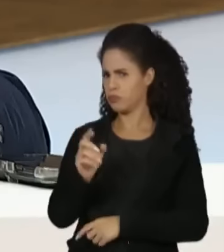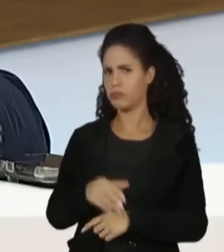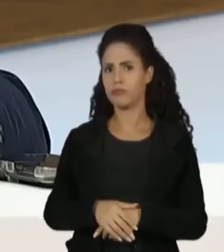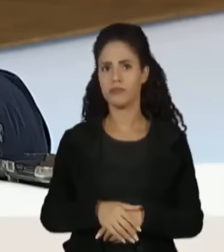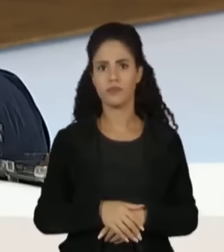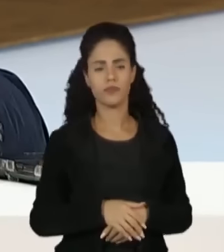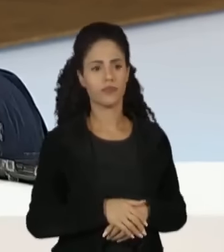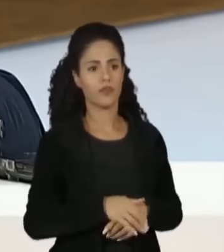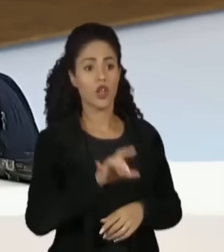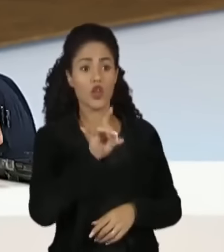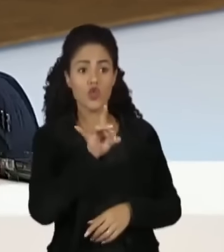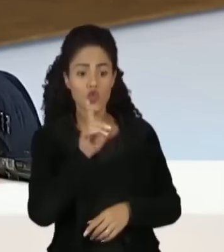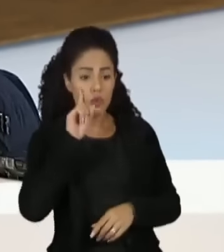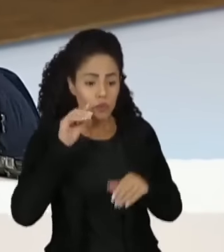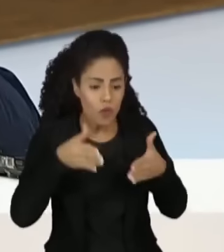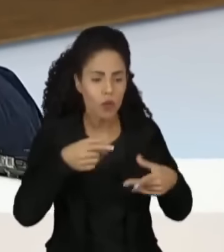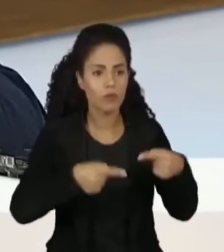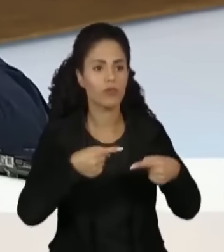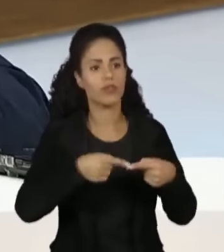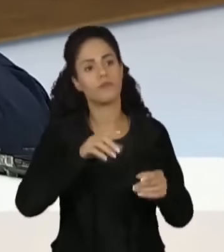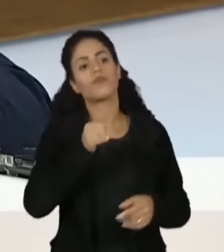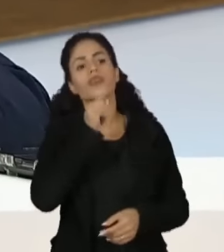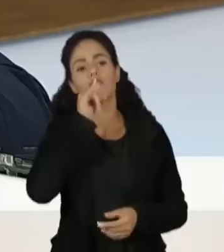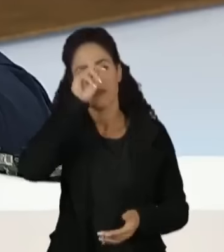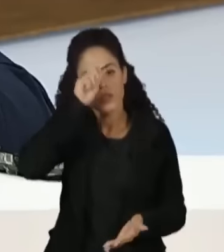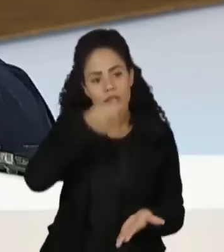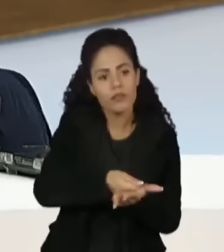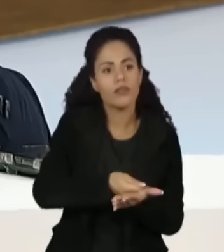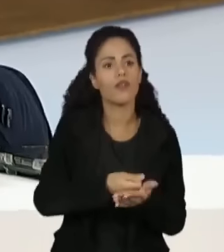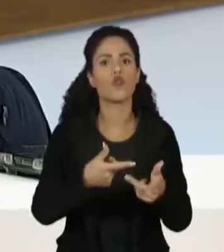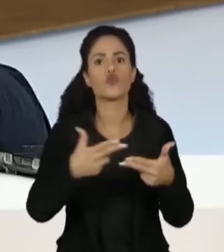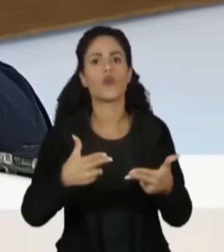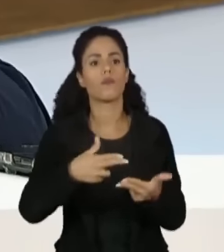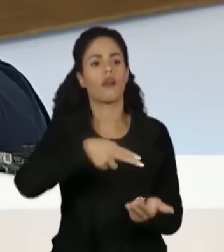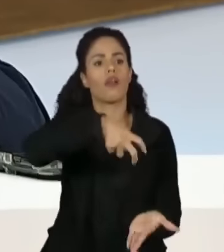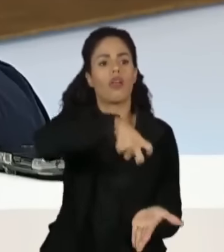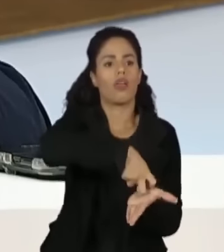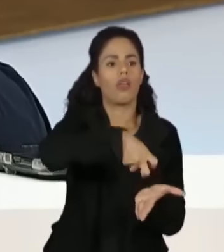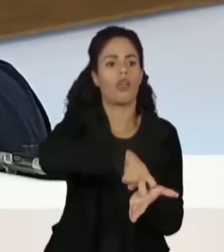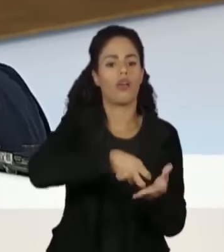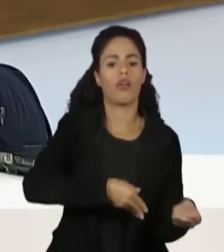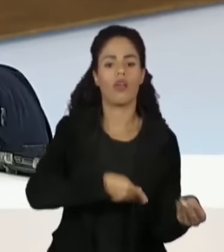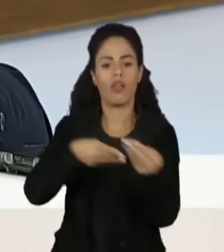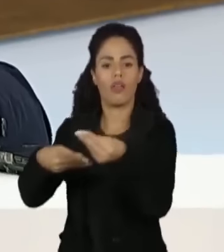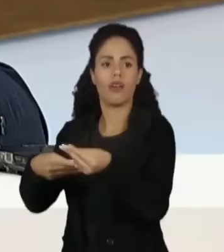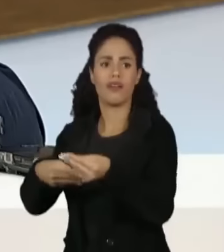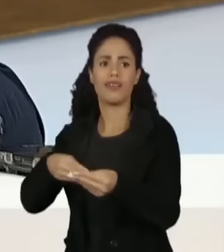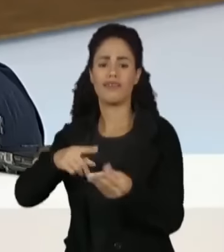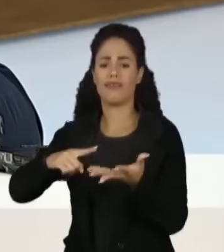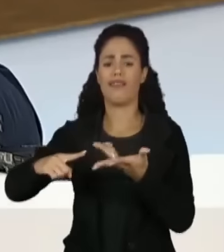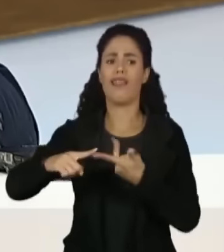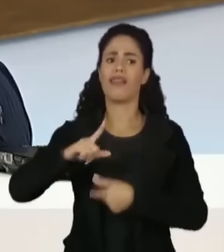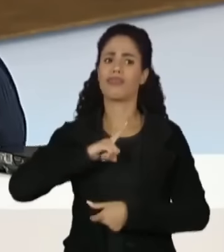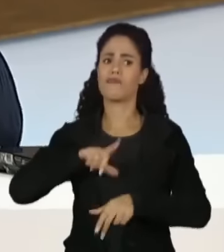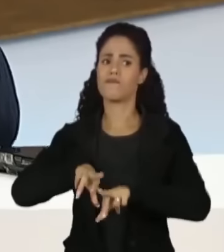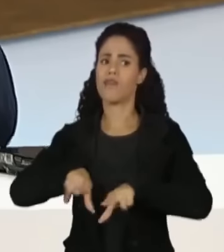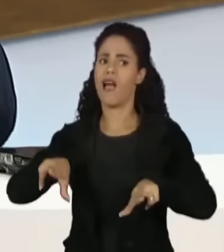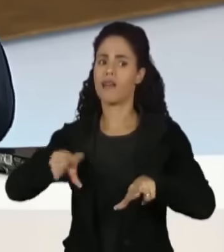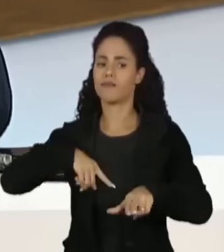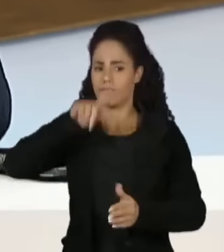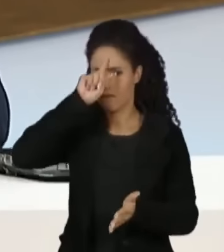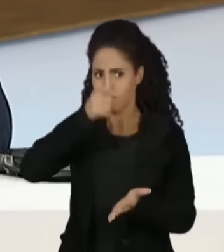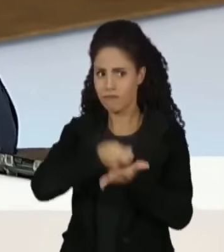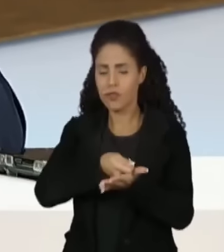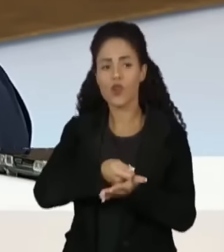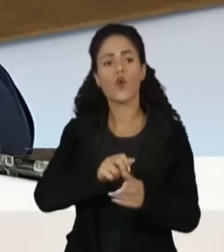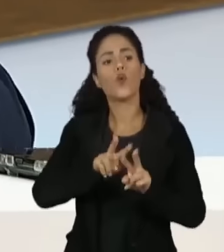Não precisa ser só do varejo, ministro. Decisões, por exemplo, que anulam condenações não são levadas ao plenário, e tem várias. Ou decisões